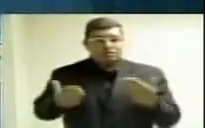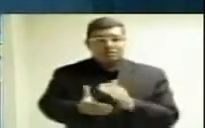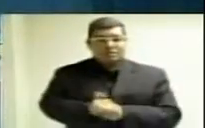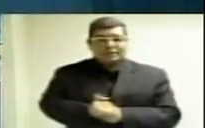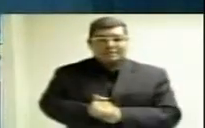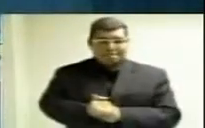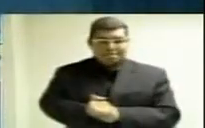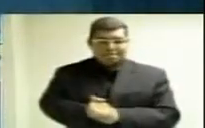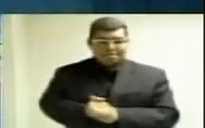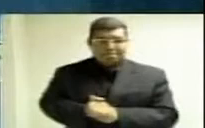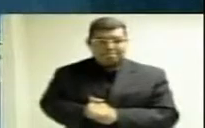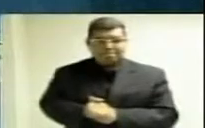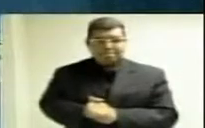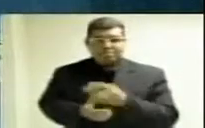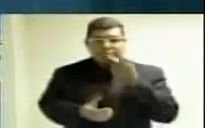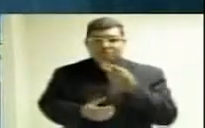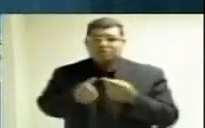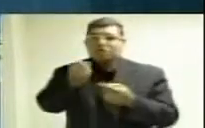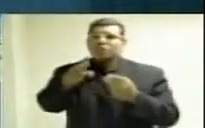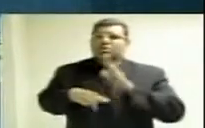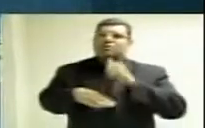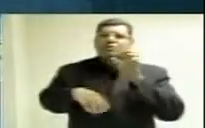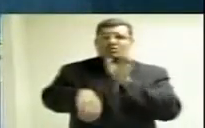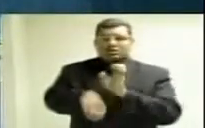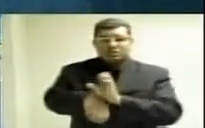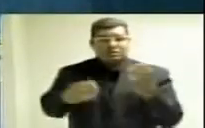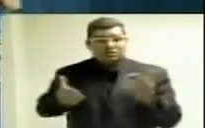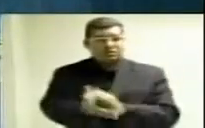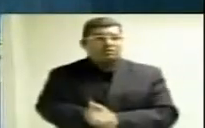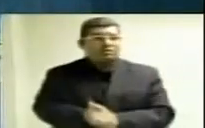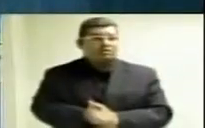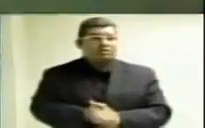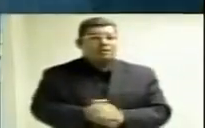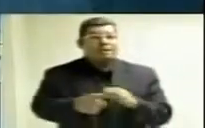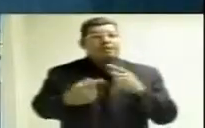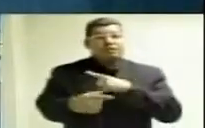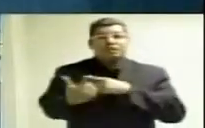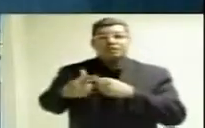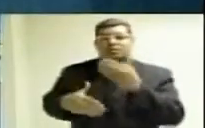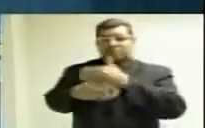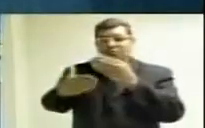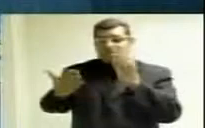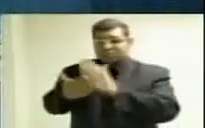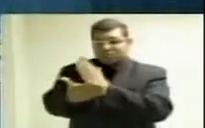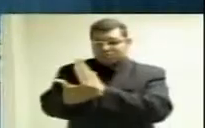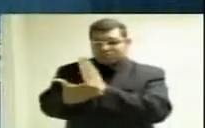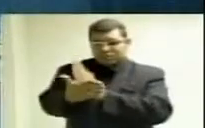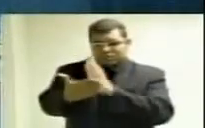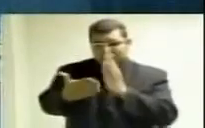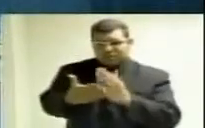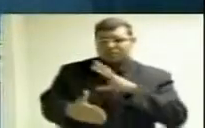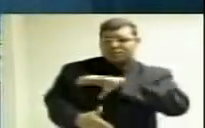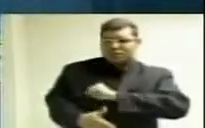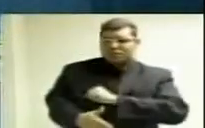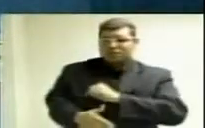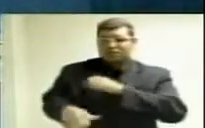presidiário, dizem que custa muito para o Estado, mas tem uma parcela que